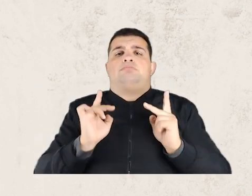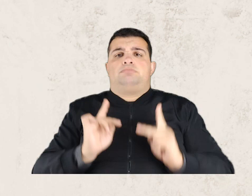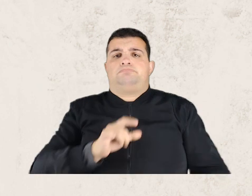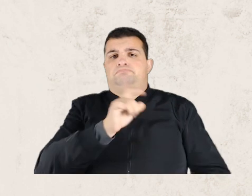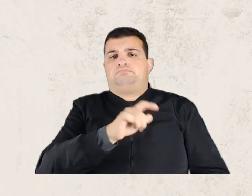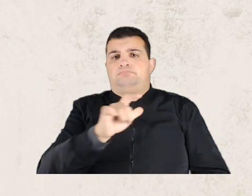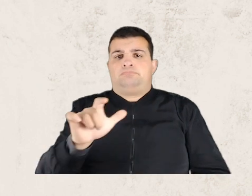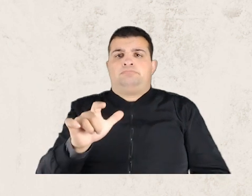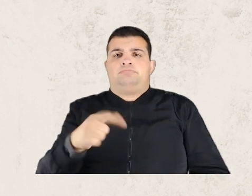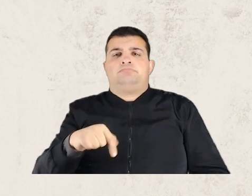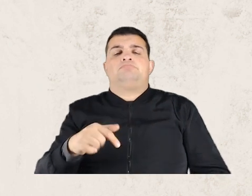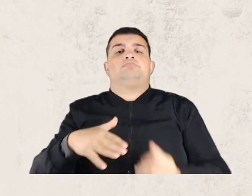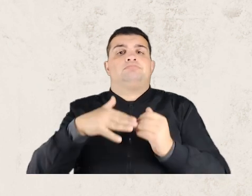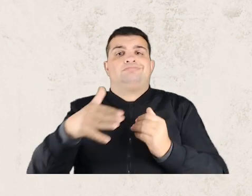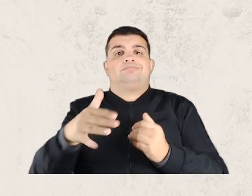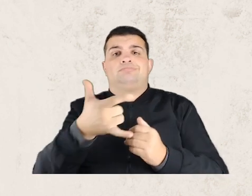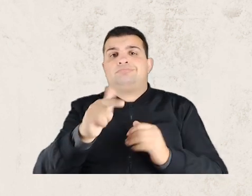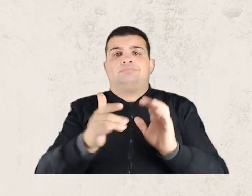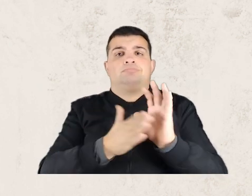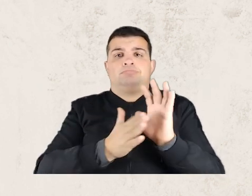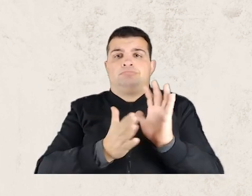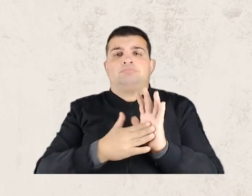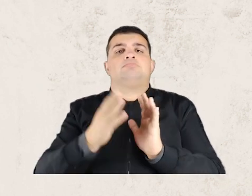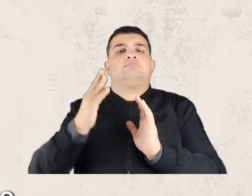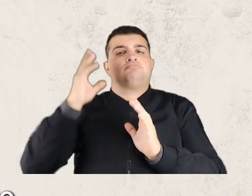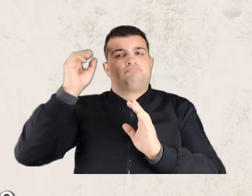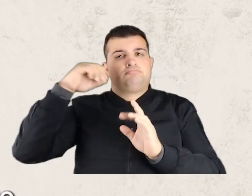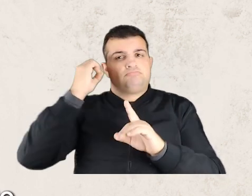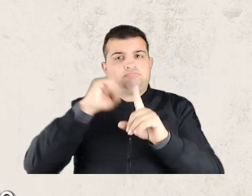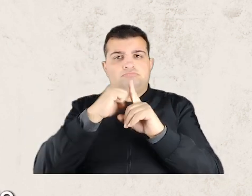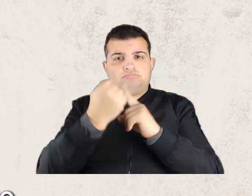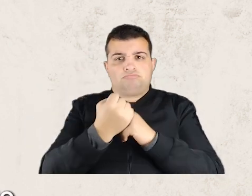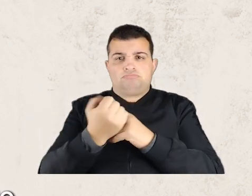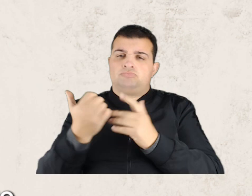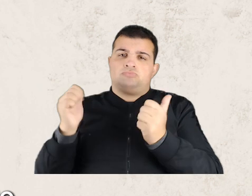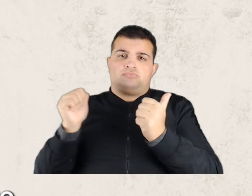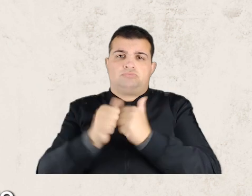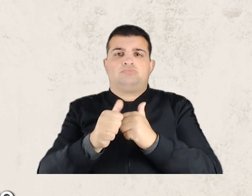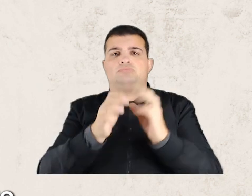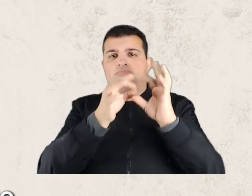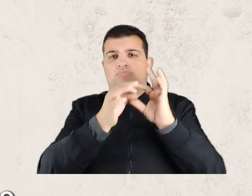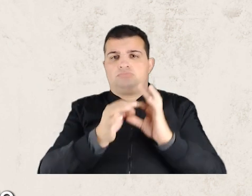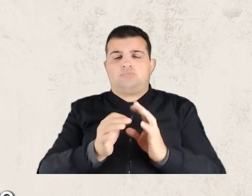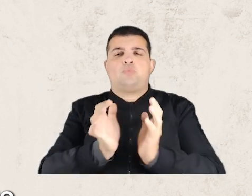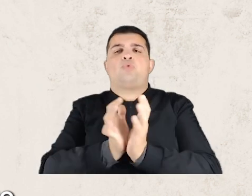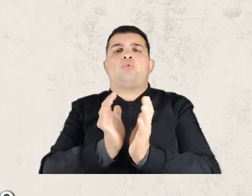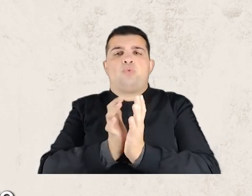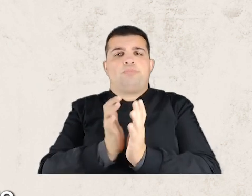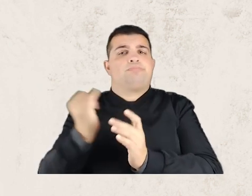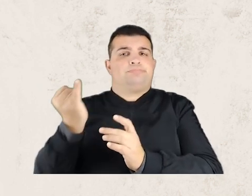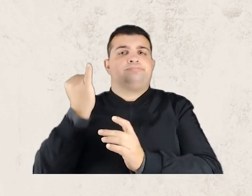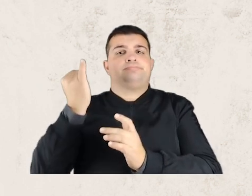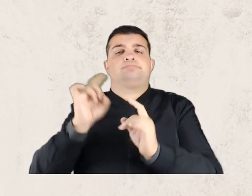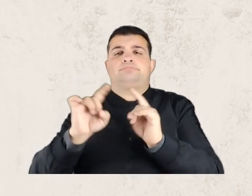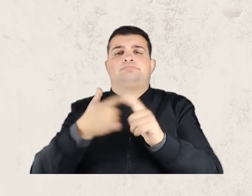como se a gente vivesse em sociedades extremamente harmônicas e o conflito reduzido a alguma dimensão do próprio